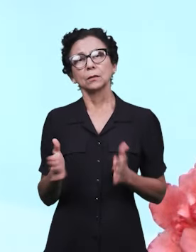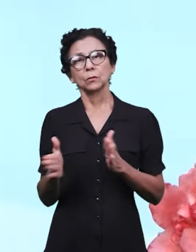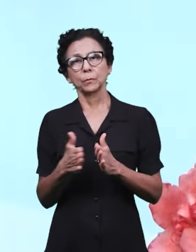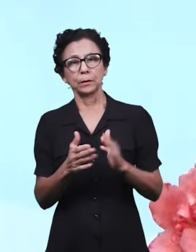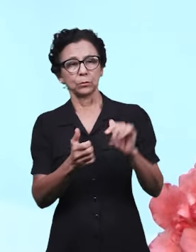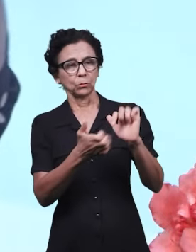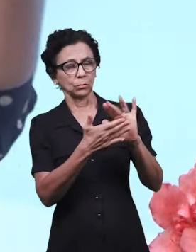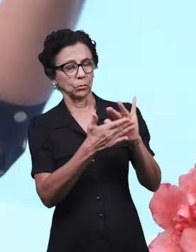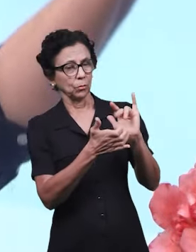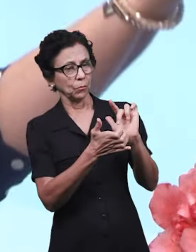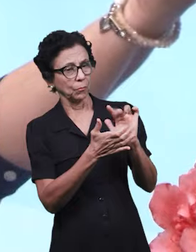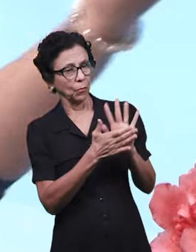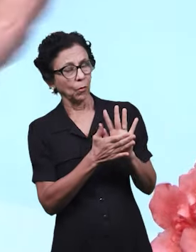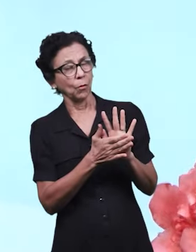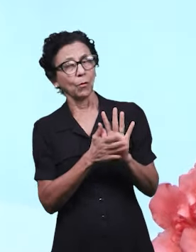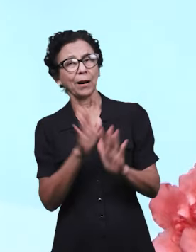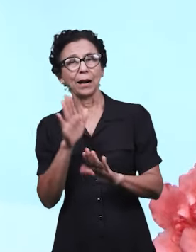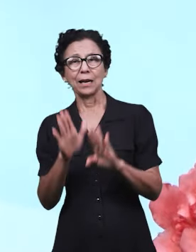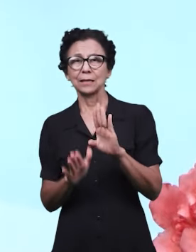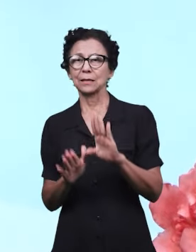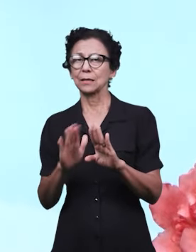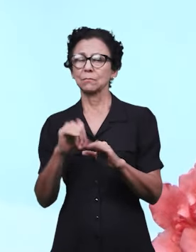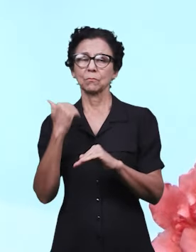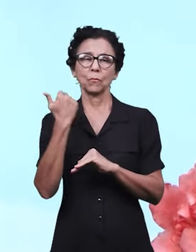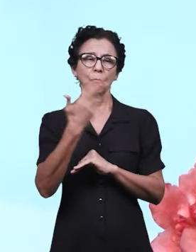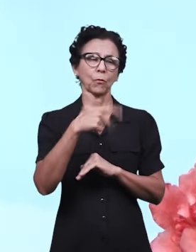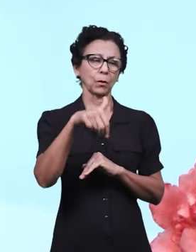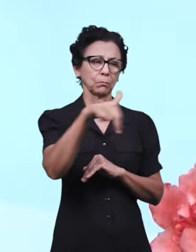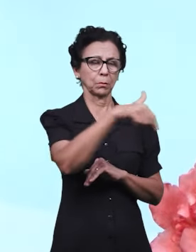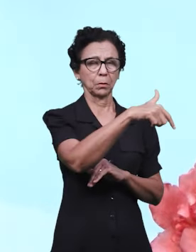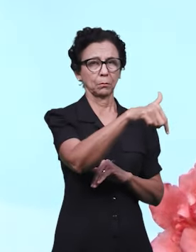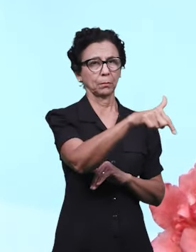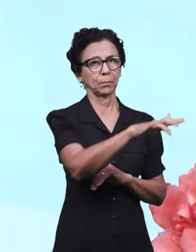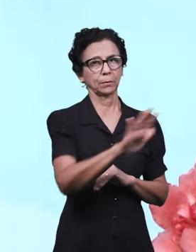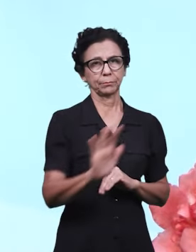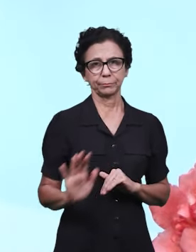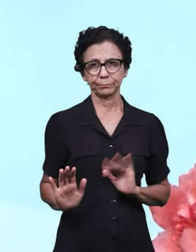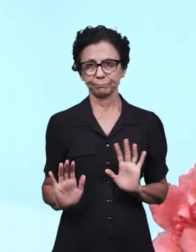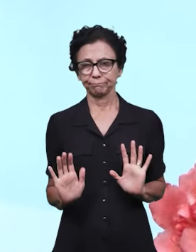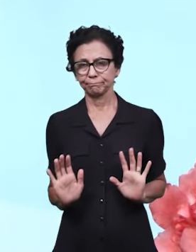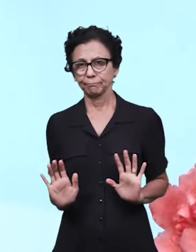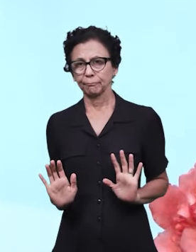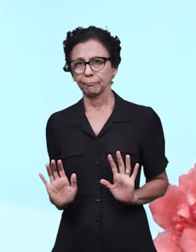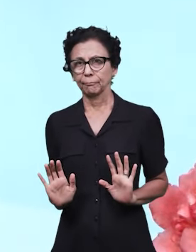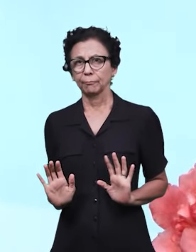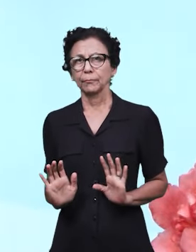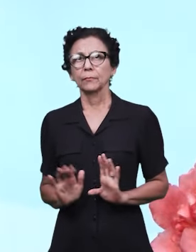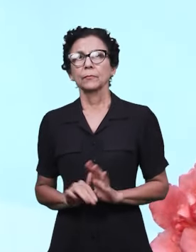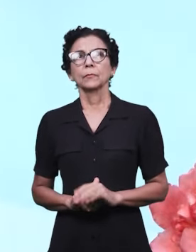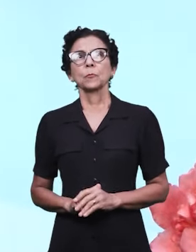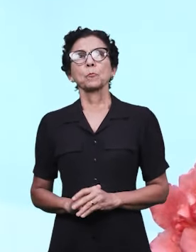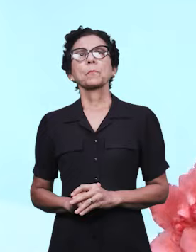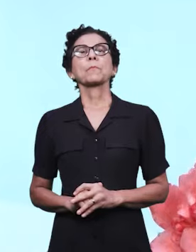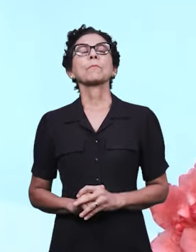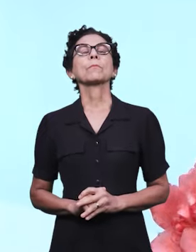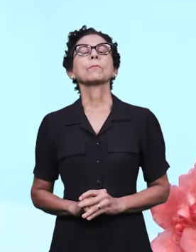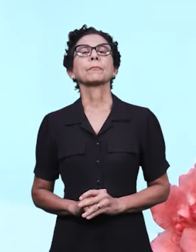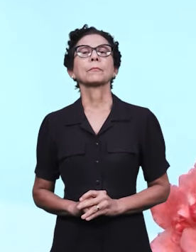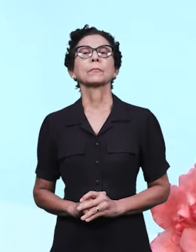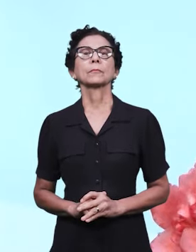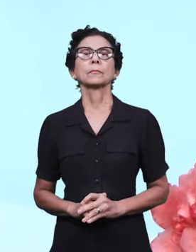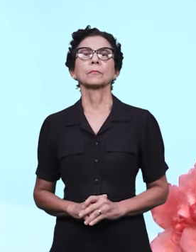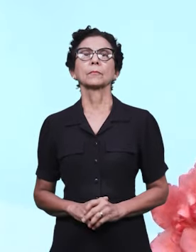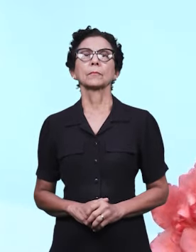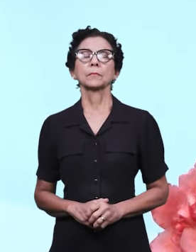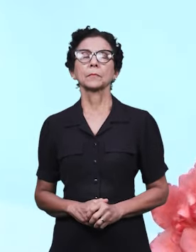uma necessidade de ir para fora. Então, a professora já sabe. Ali no momento, então, eu levo a rotina na hora que vai ler a palavra.